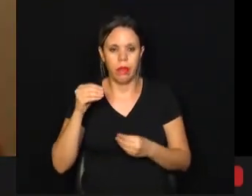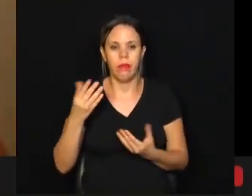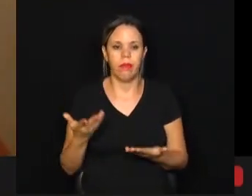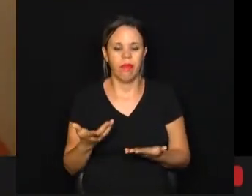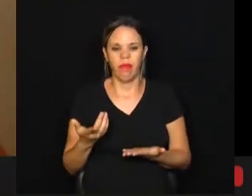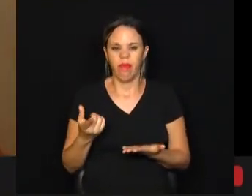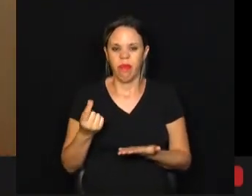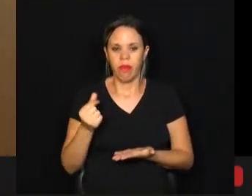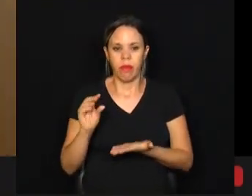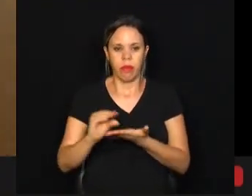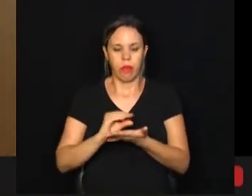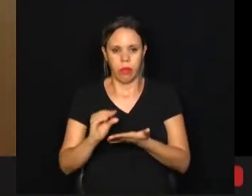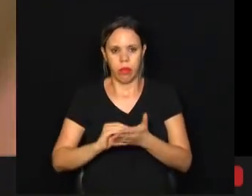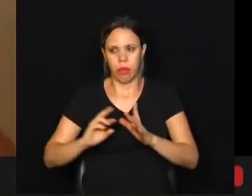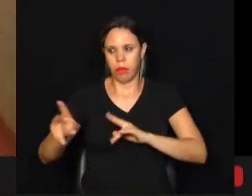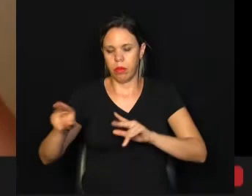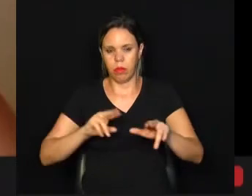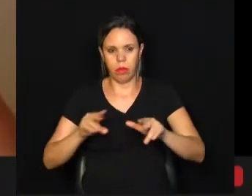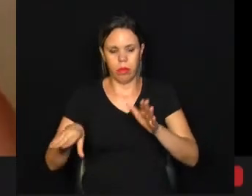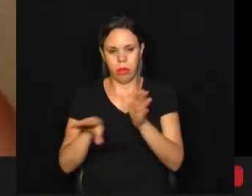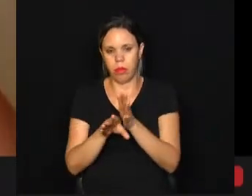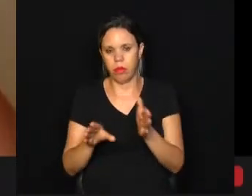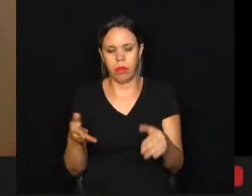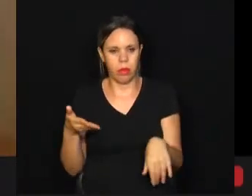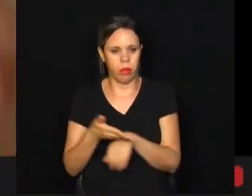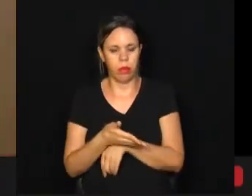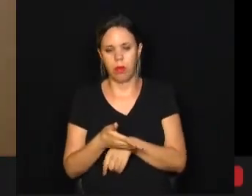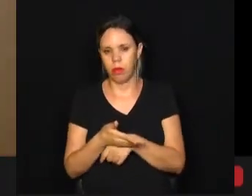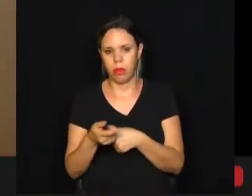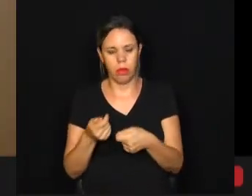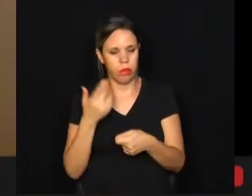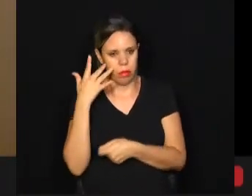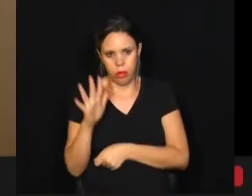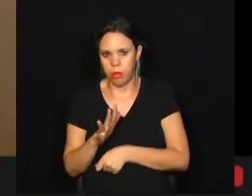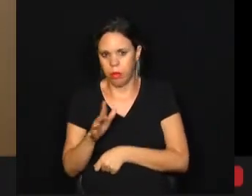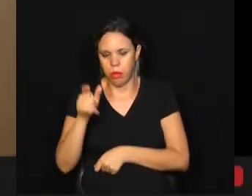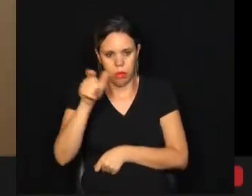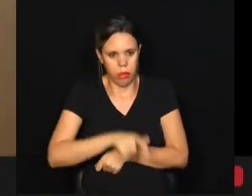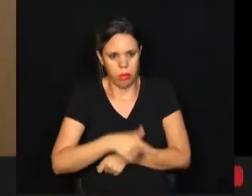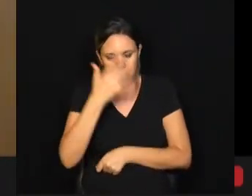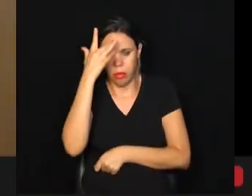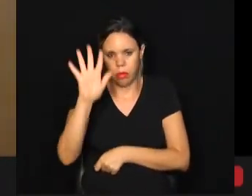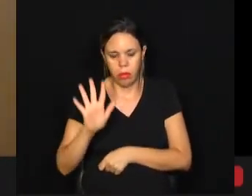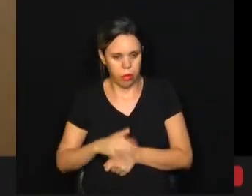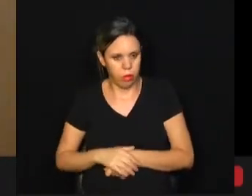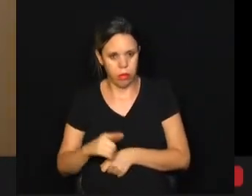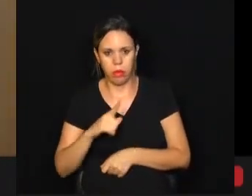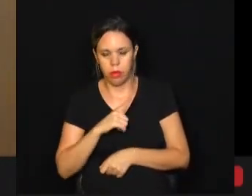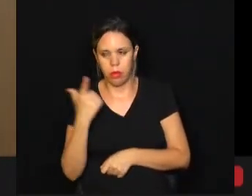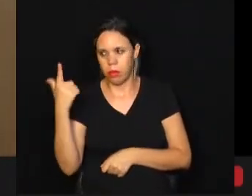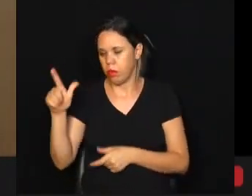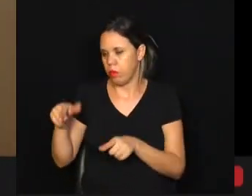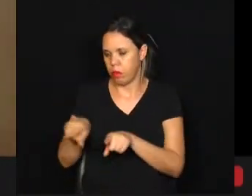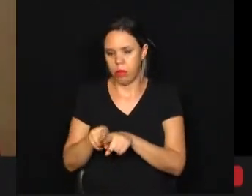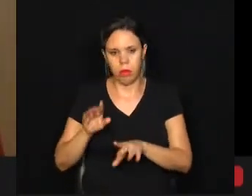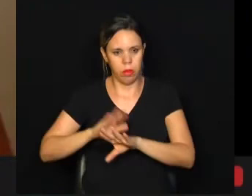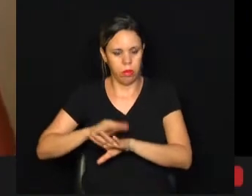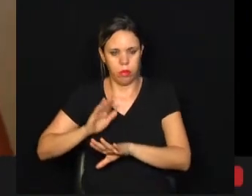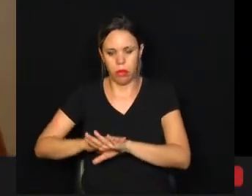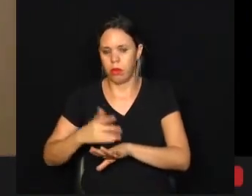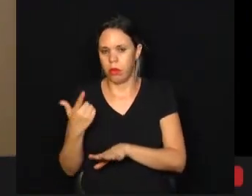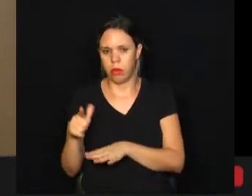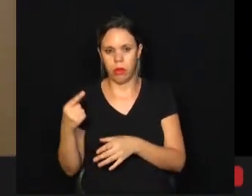que vêm de lugares diferentes, que eles existem. Ela não sabe isso. Então, existe um